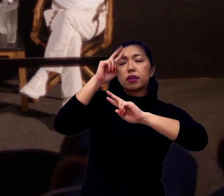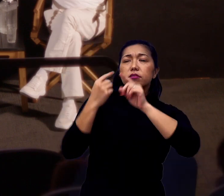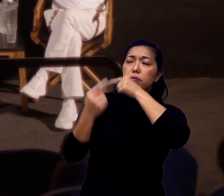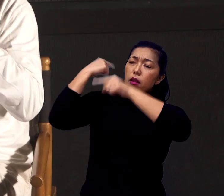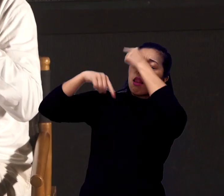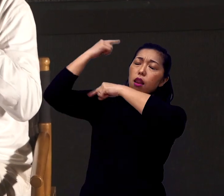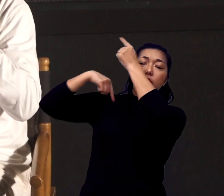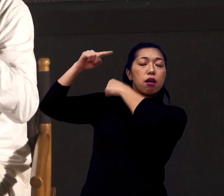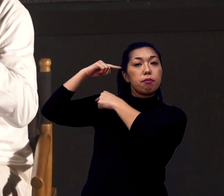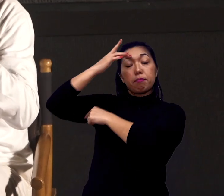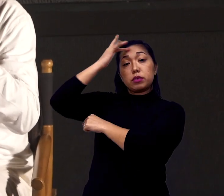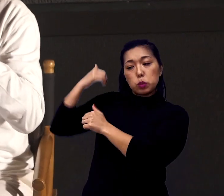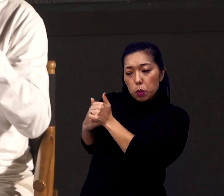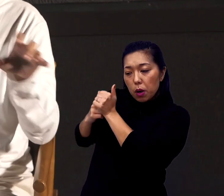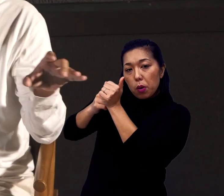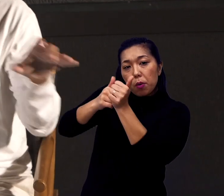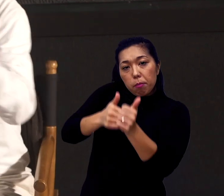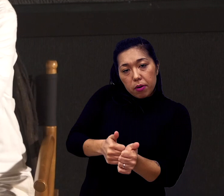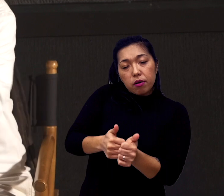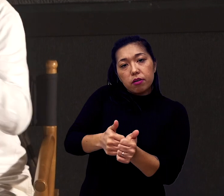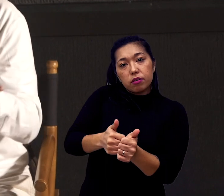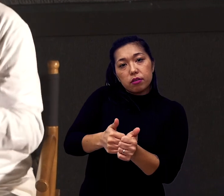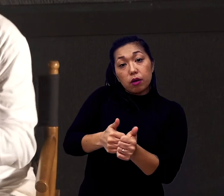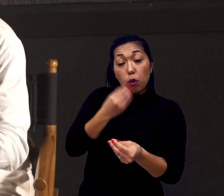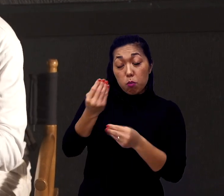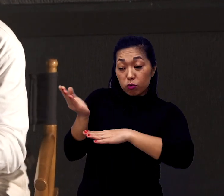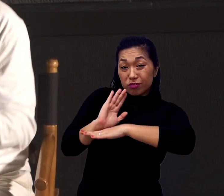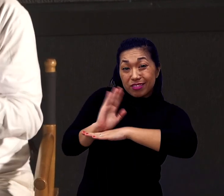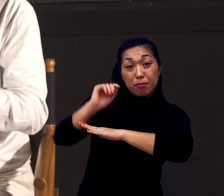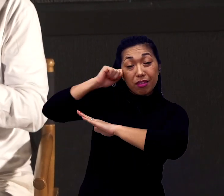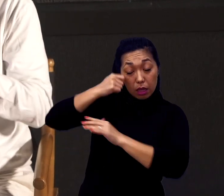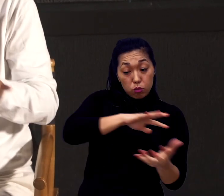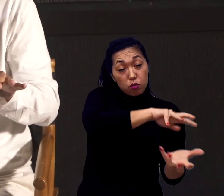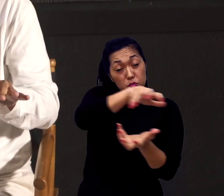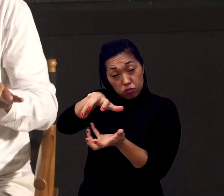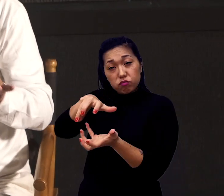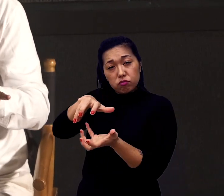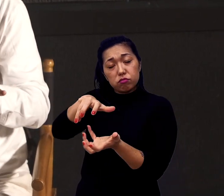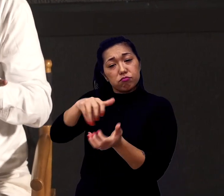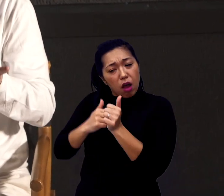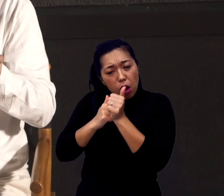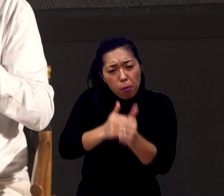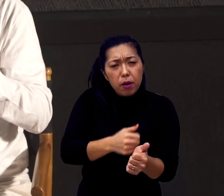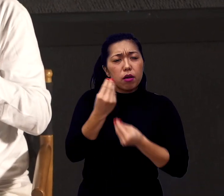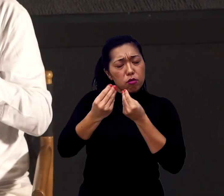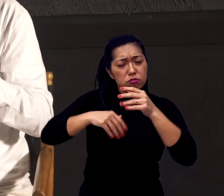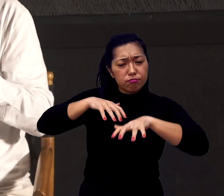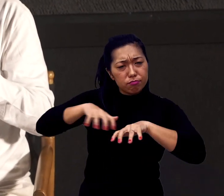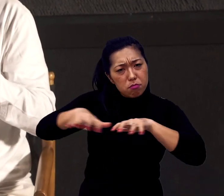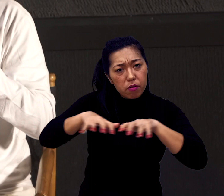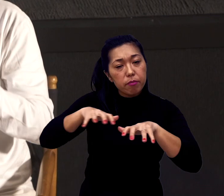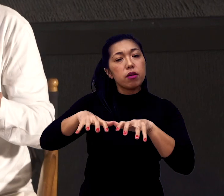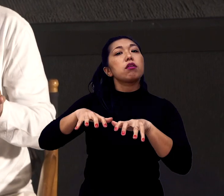para quem acompanha a construção de cinema negro, né, no mundo, sabe